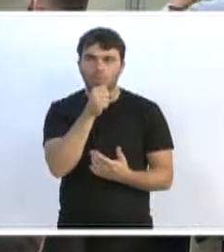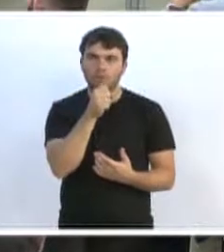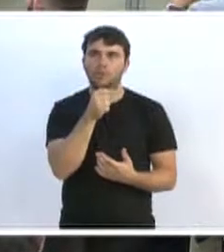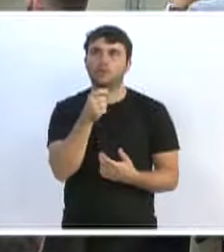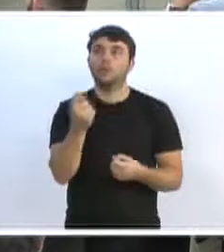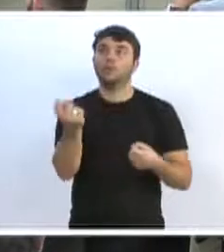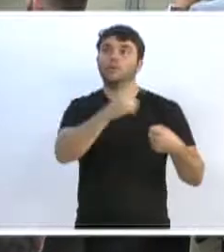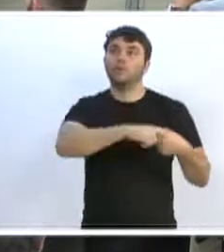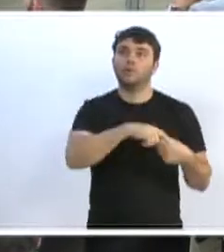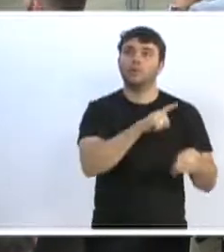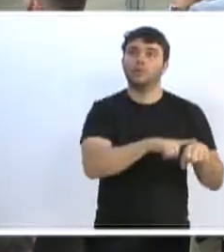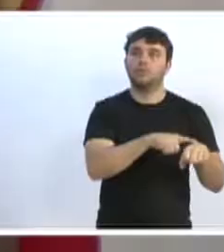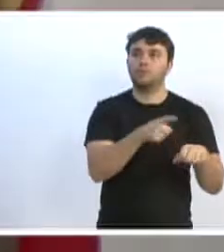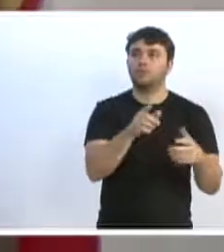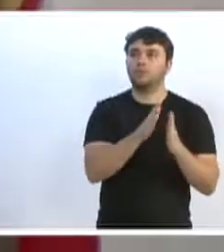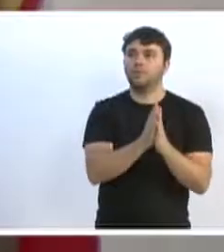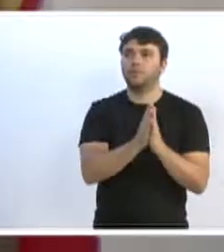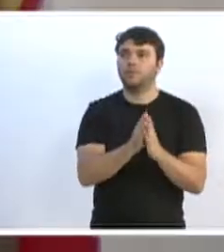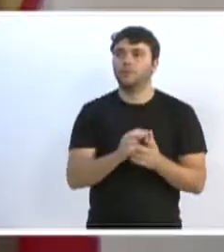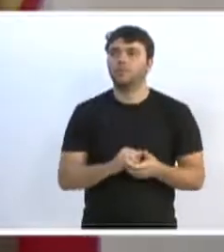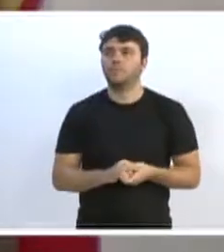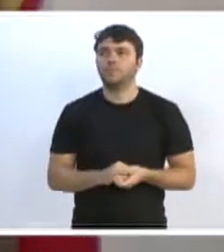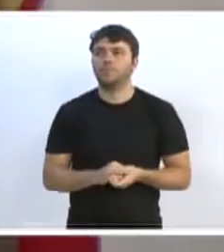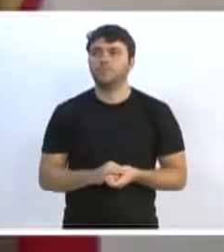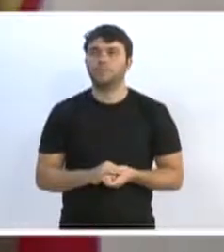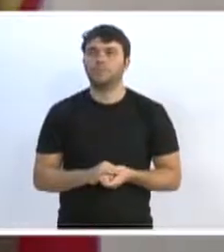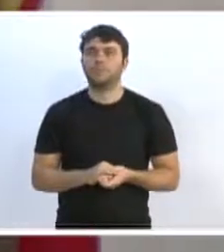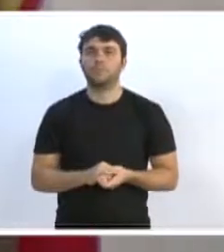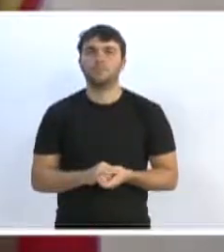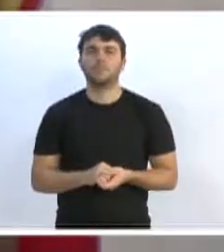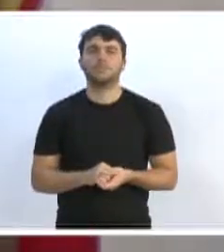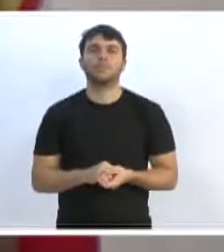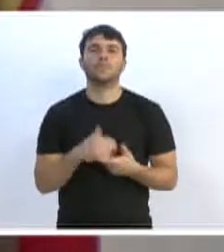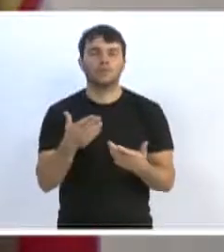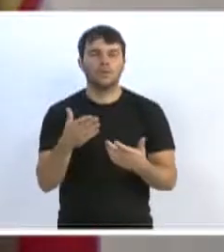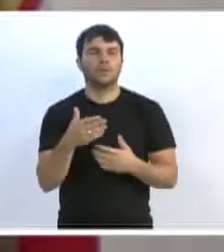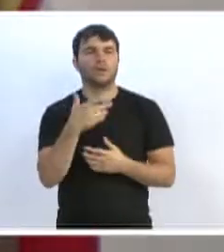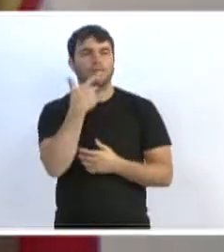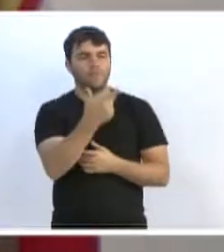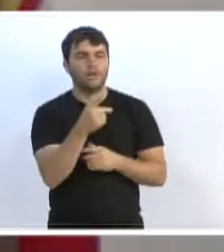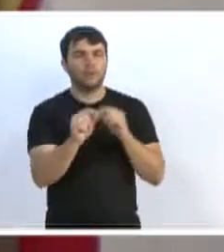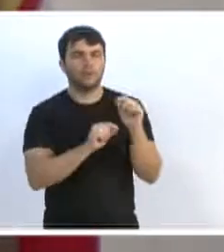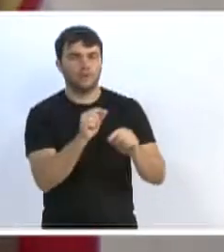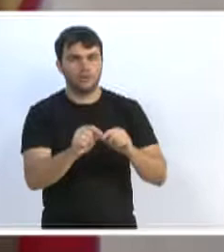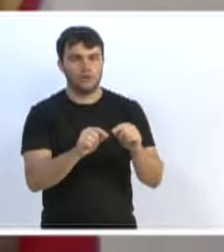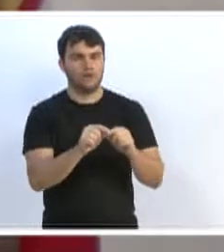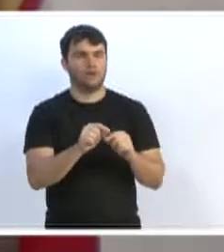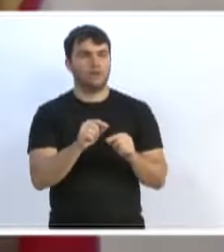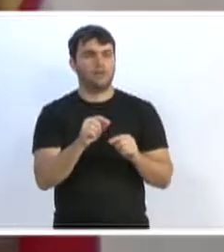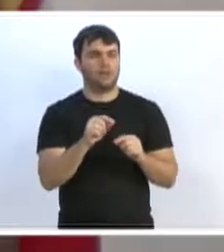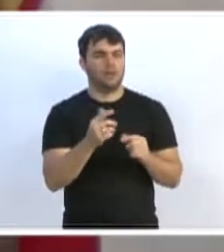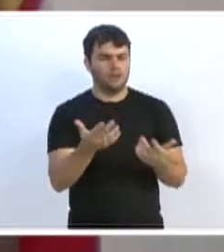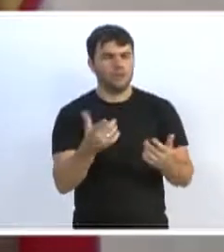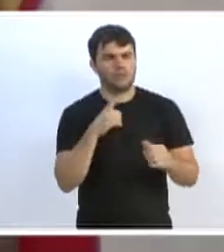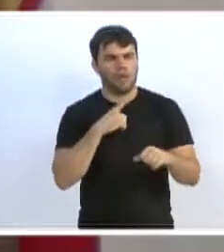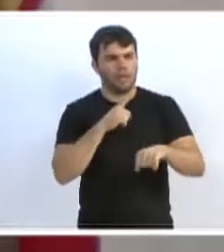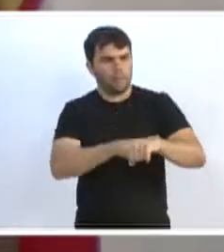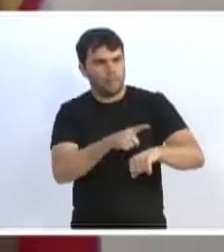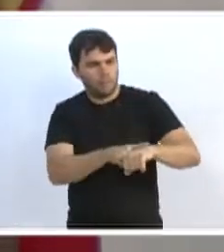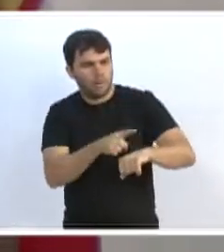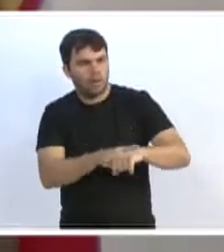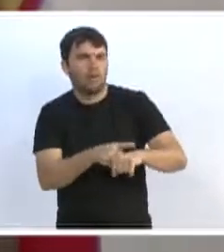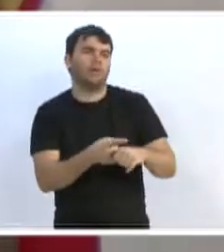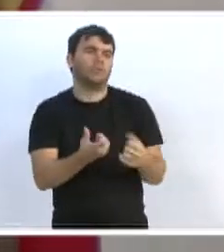tempo dele lá, por favor, Ari. Vereador Becker, eu quero dizer a Vossa Excelência que pode ser que, num determinado momento,